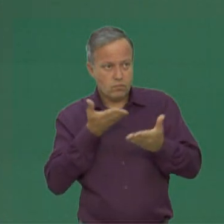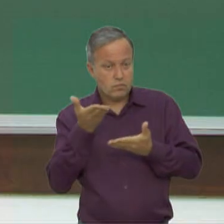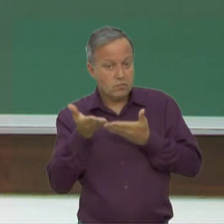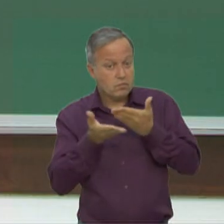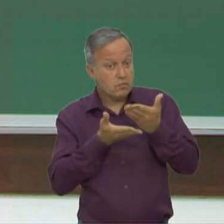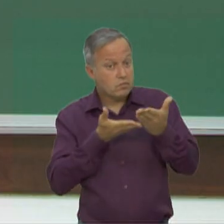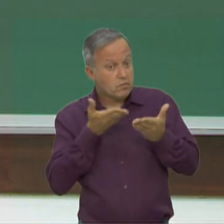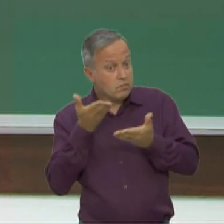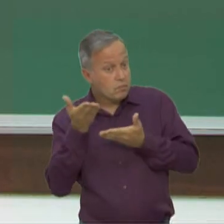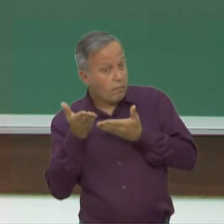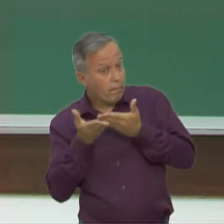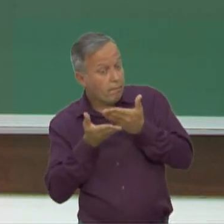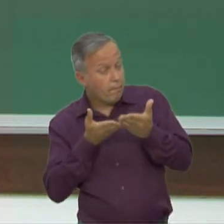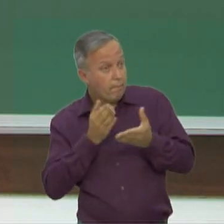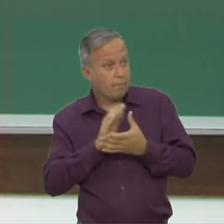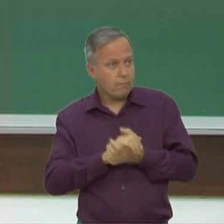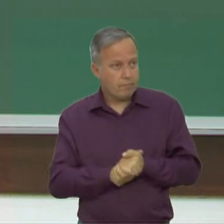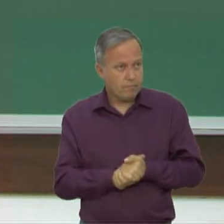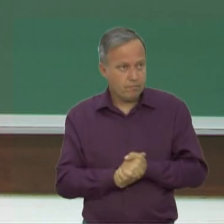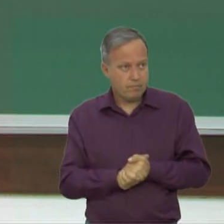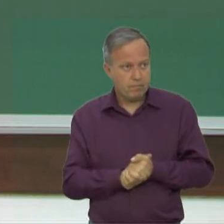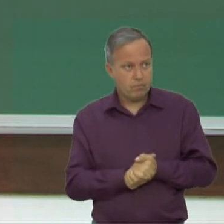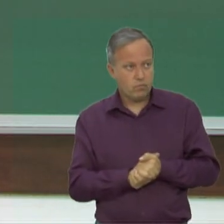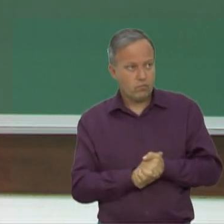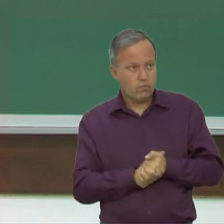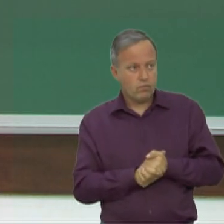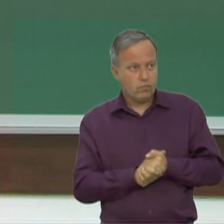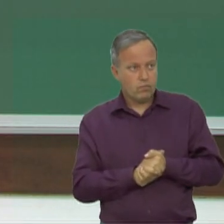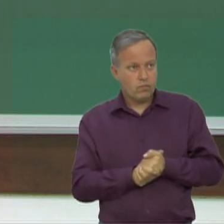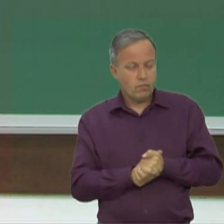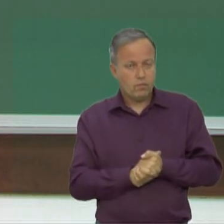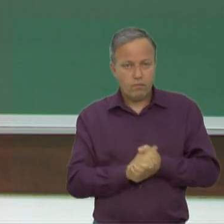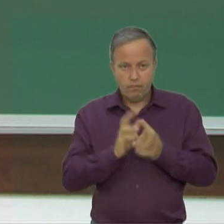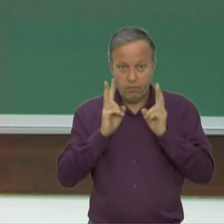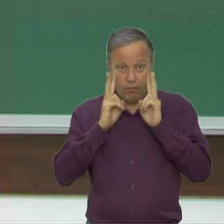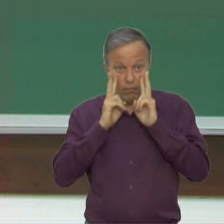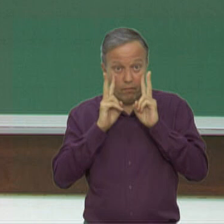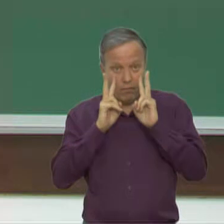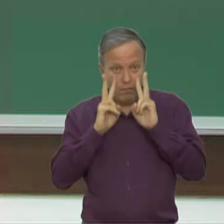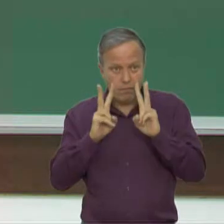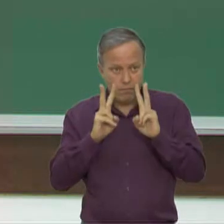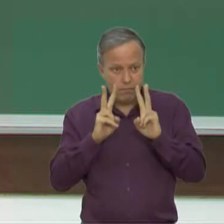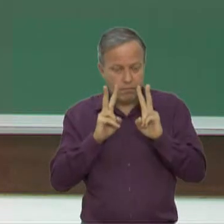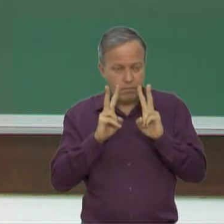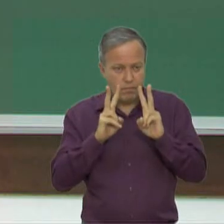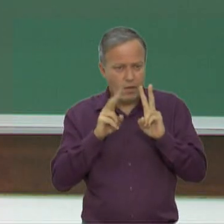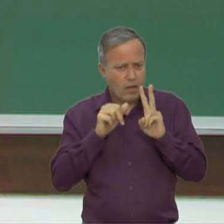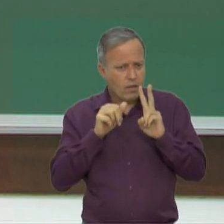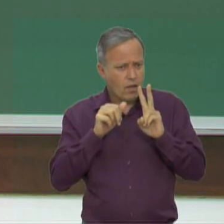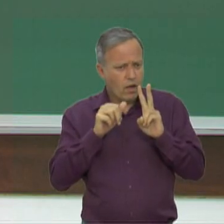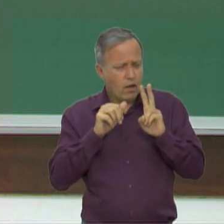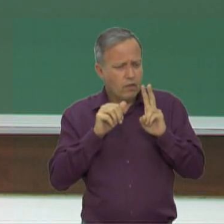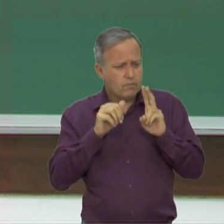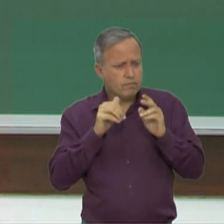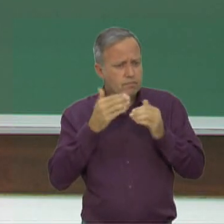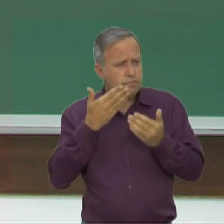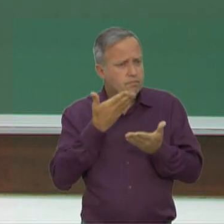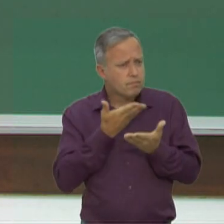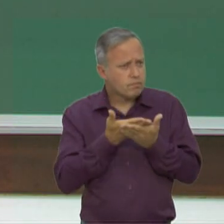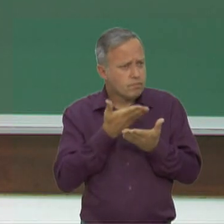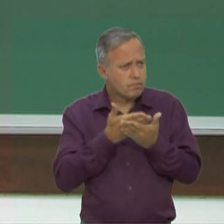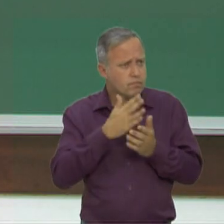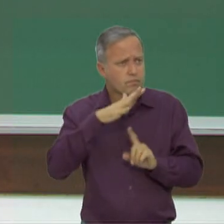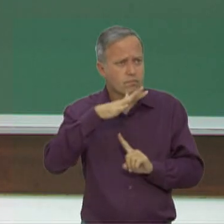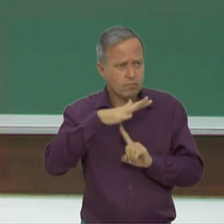coordenação. Eu deixo para vocês aí acessarem as plataformas digitais Aula Paraná,